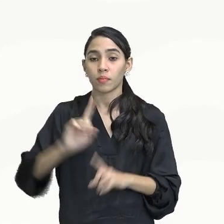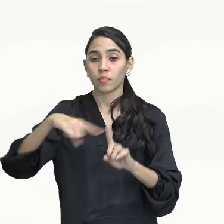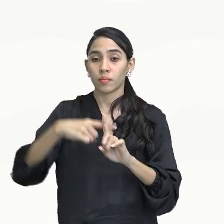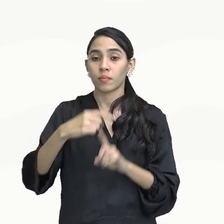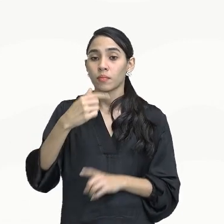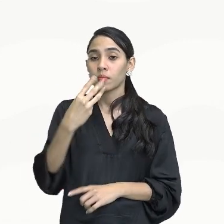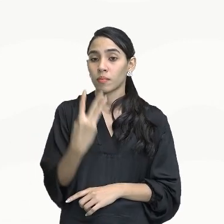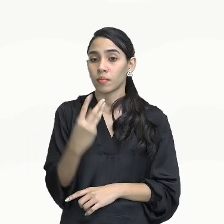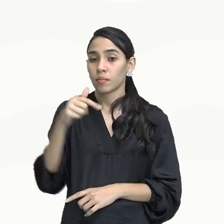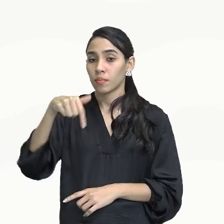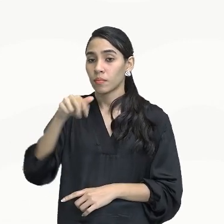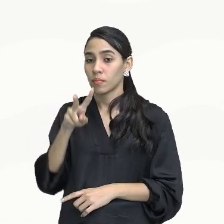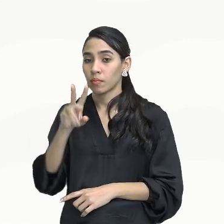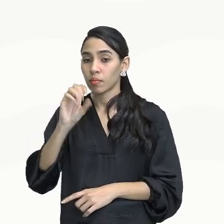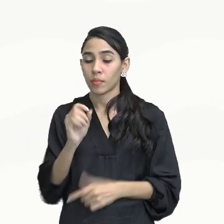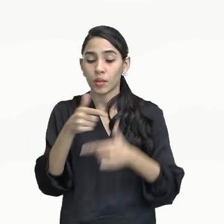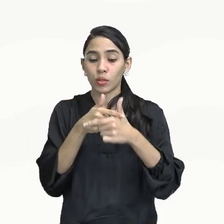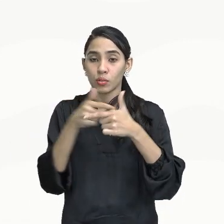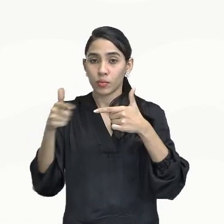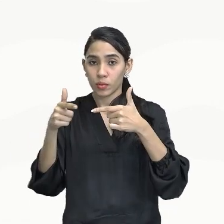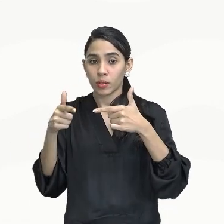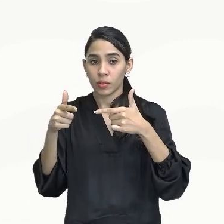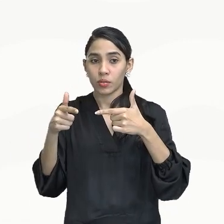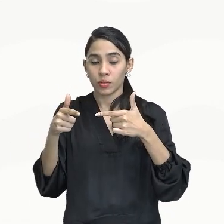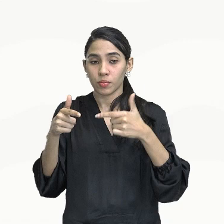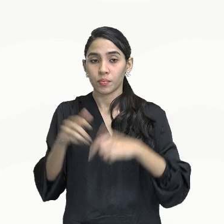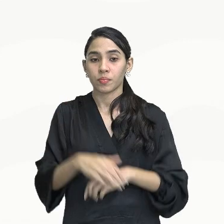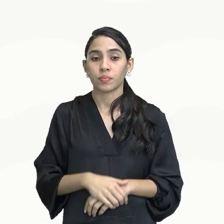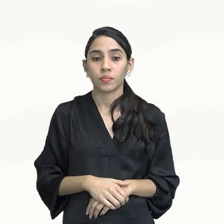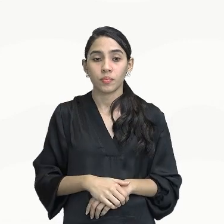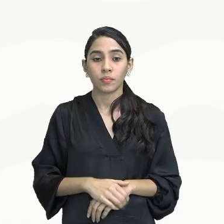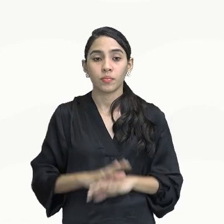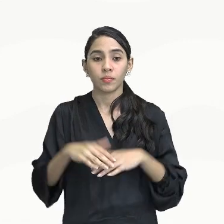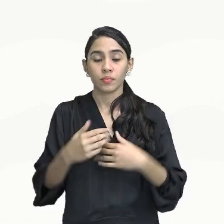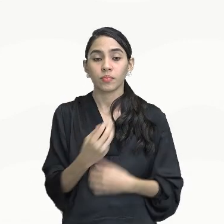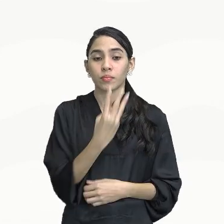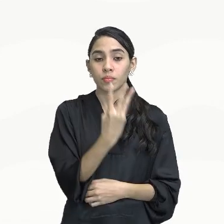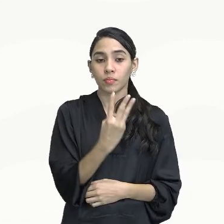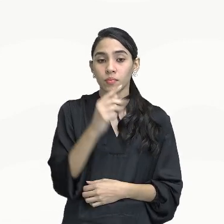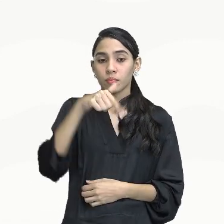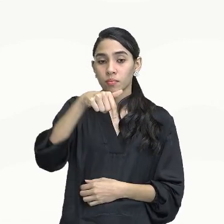3.750, e você vai dividir pelo preço de custo. Então,